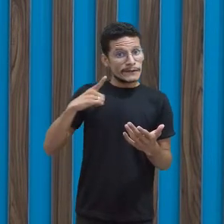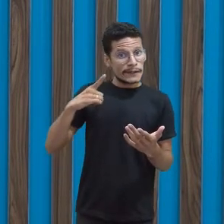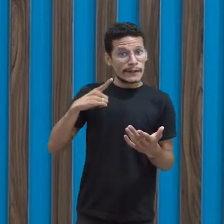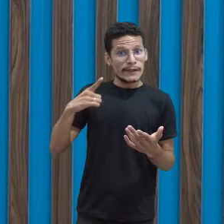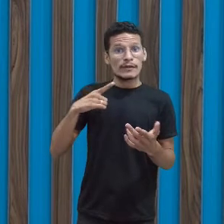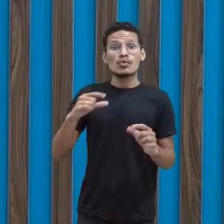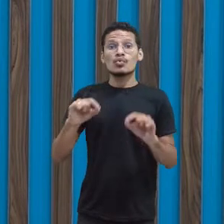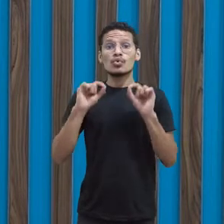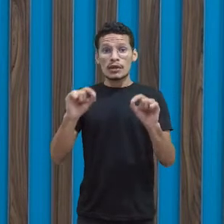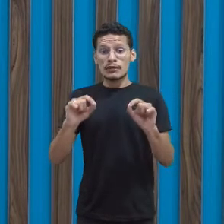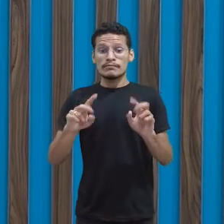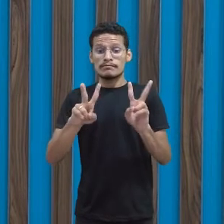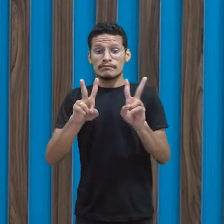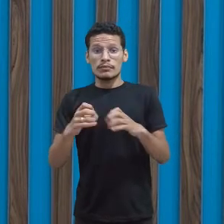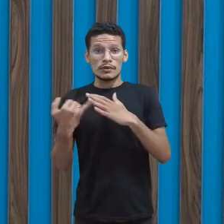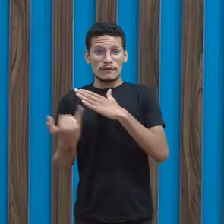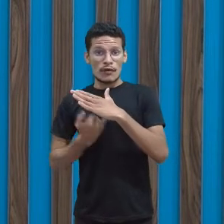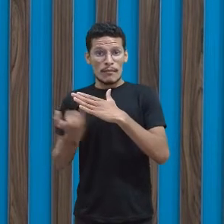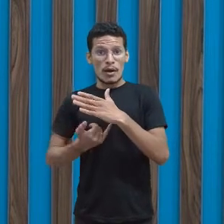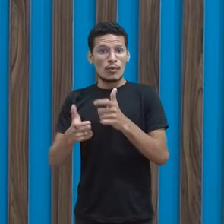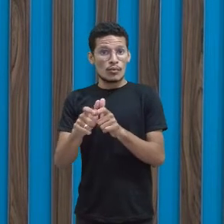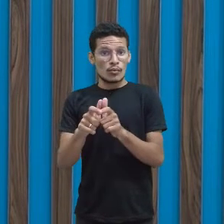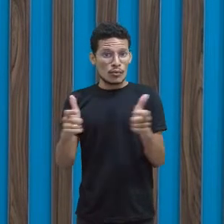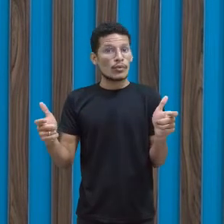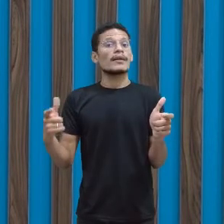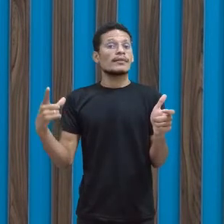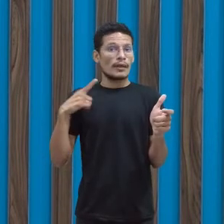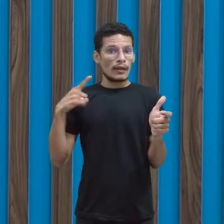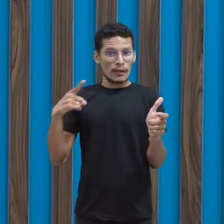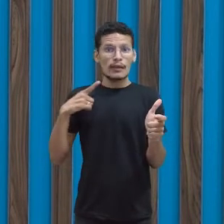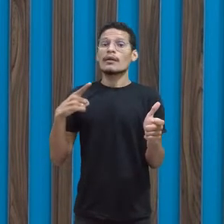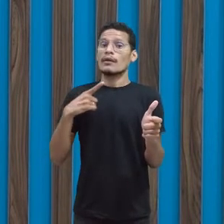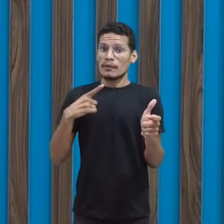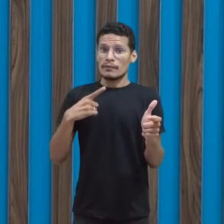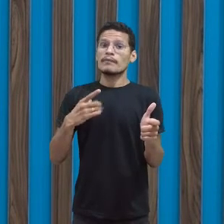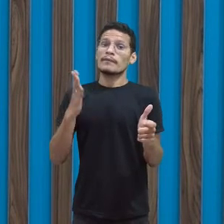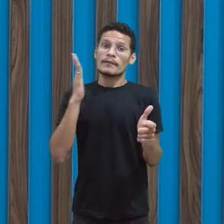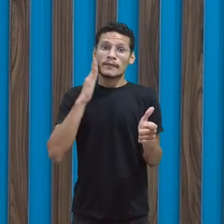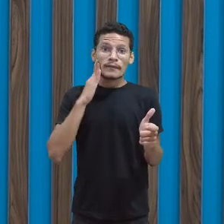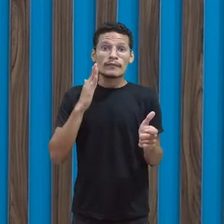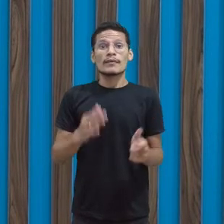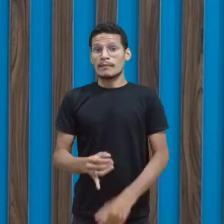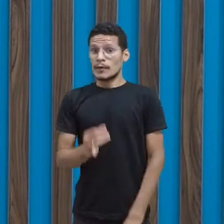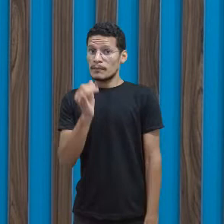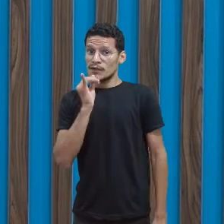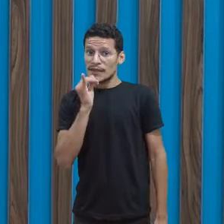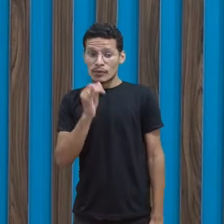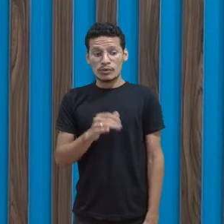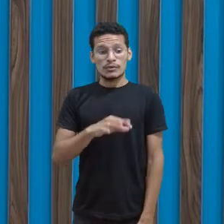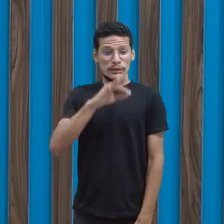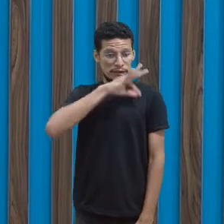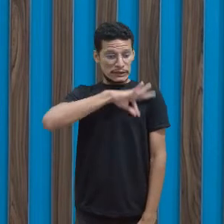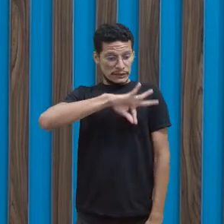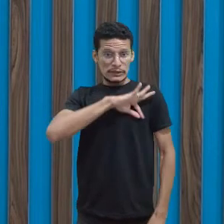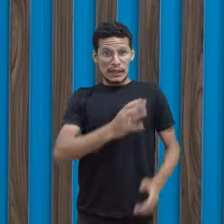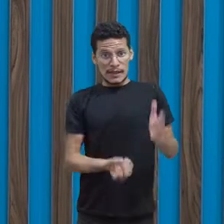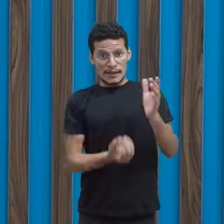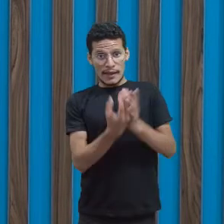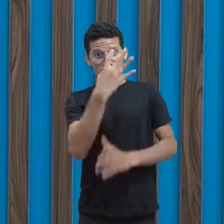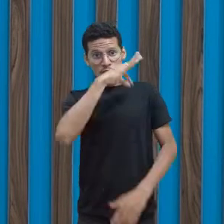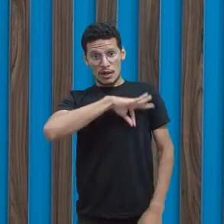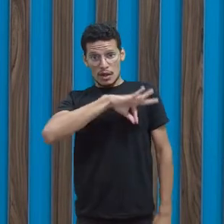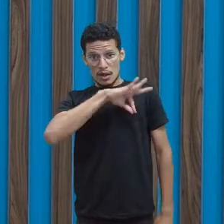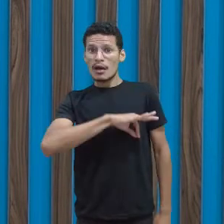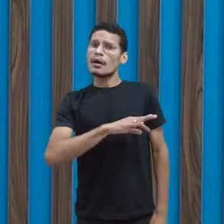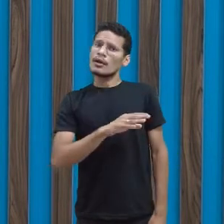questão da informalidade, né? Então a gente observa que o estabelecimento aí do salário mínimo, por exemplo, ele é